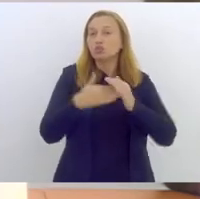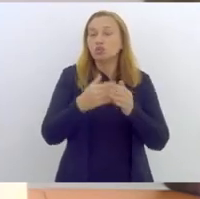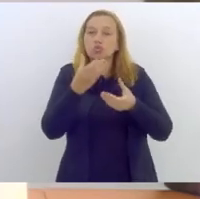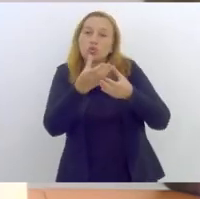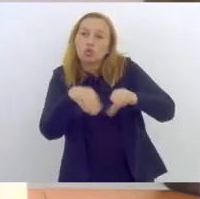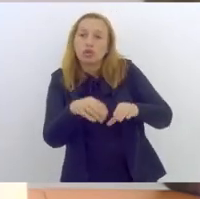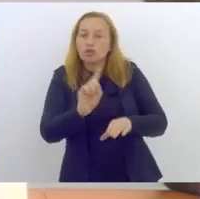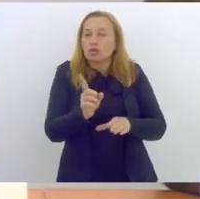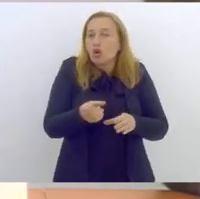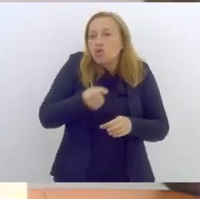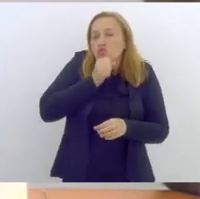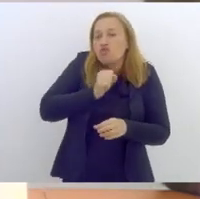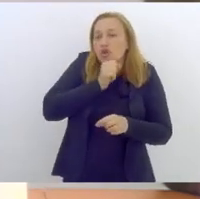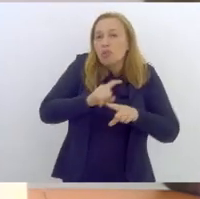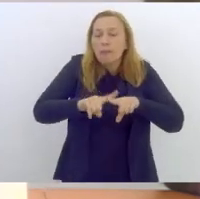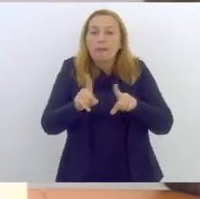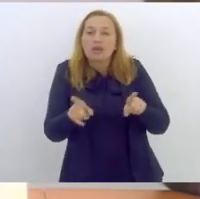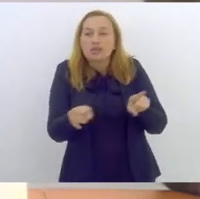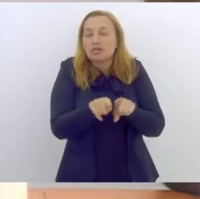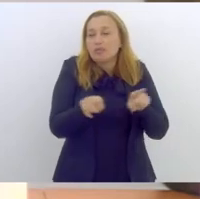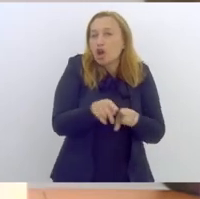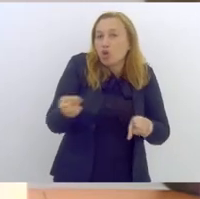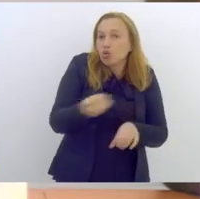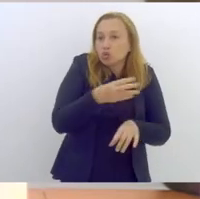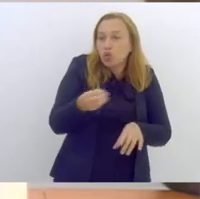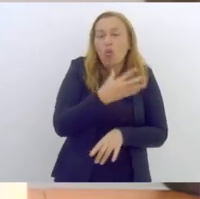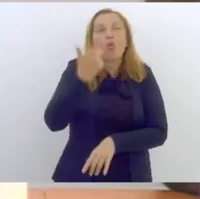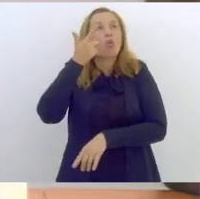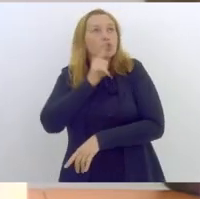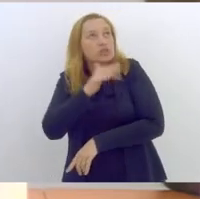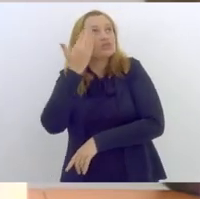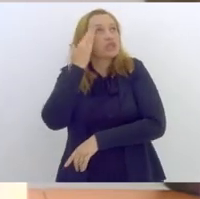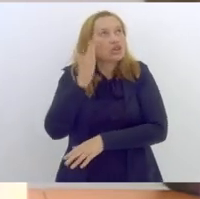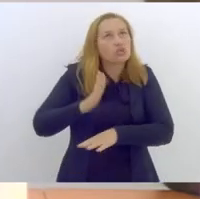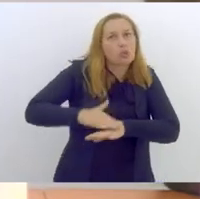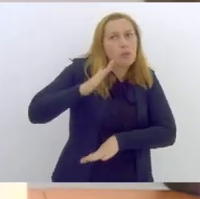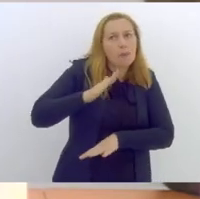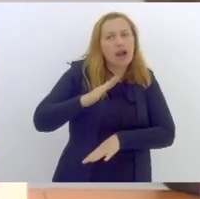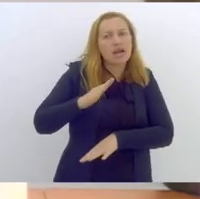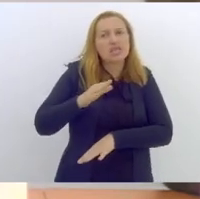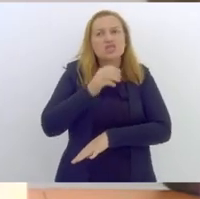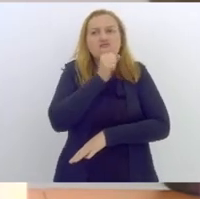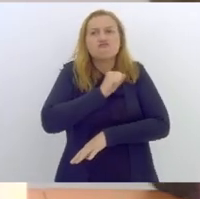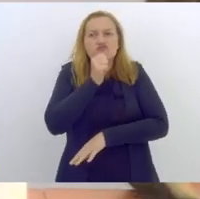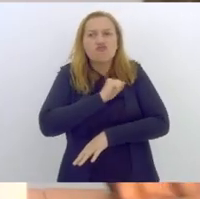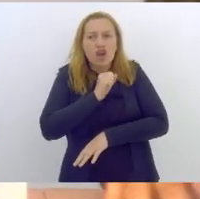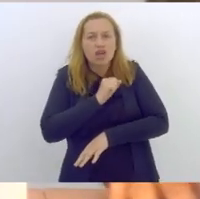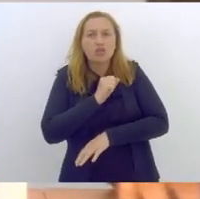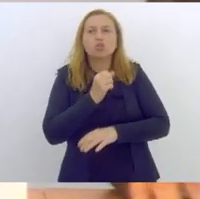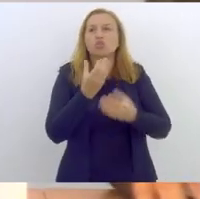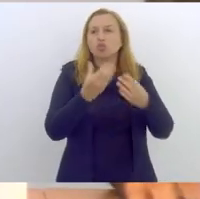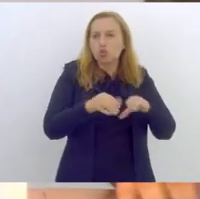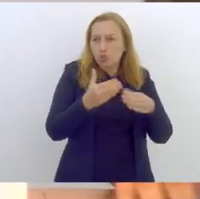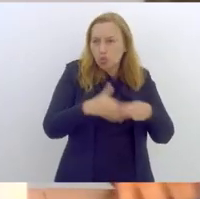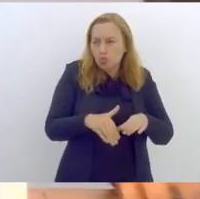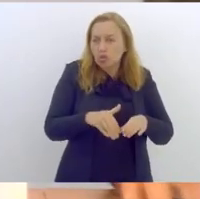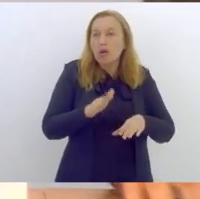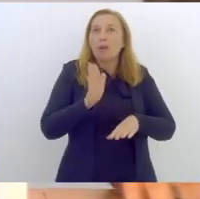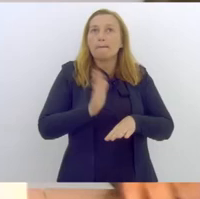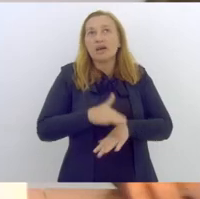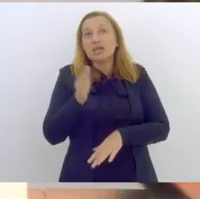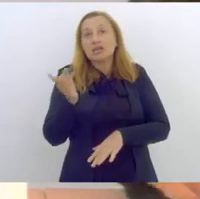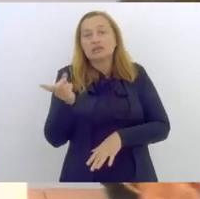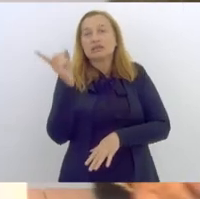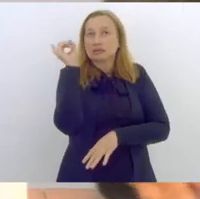só os antigos como os novos é óbvio que eu consigo entender que quanto mais antigo fogo concurso mas